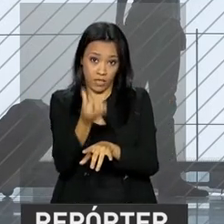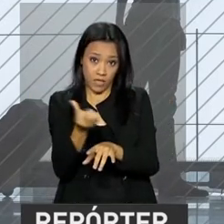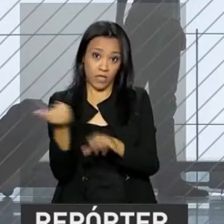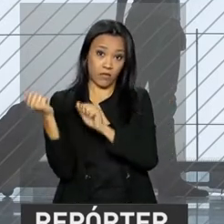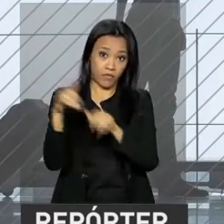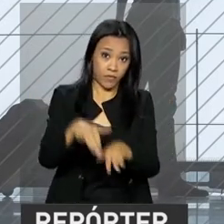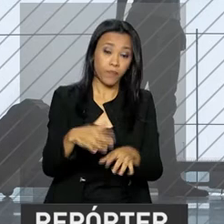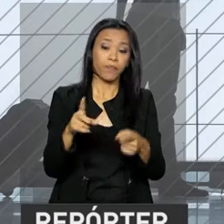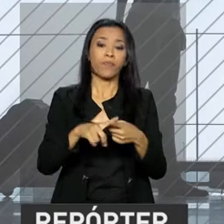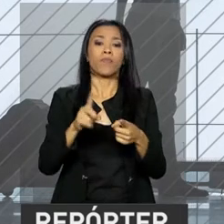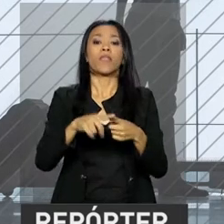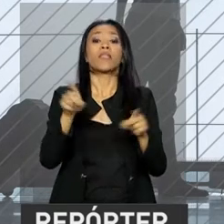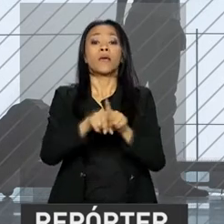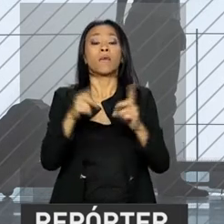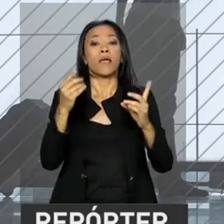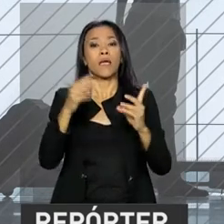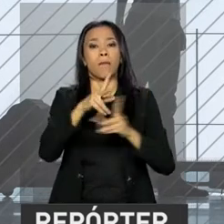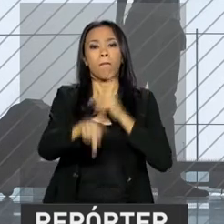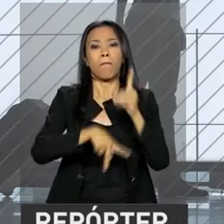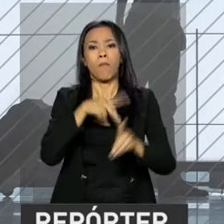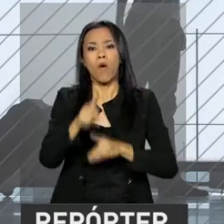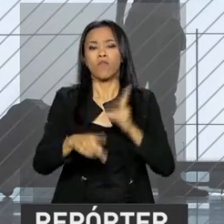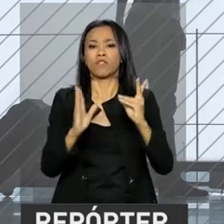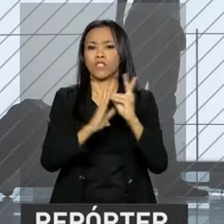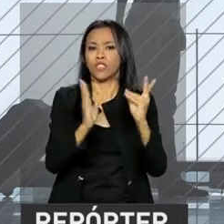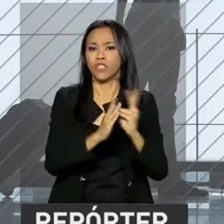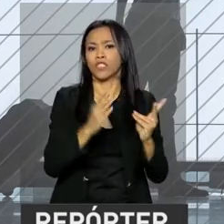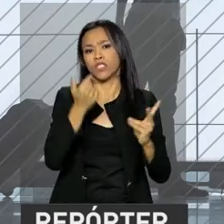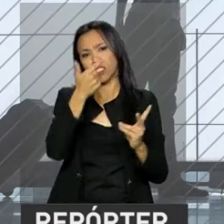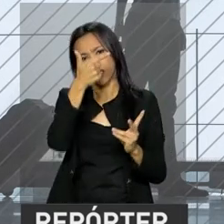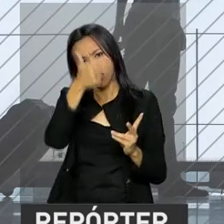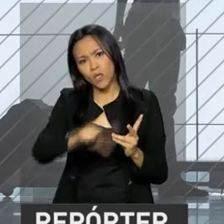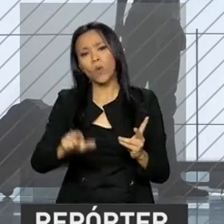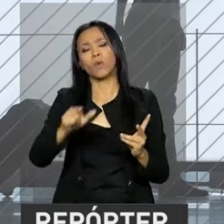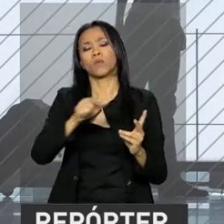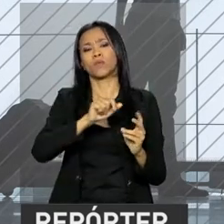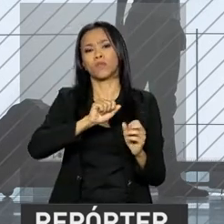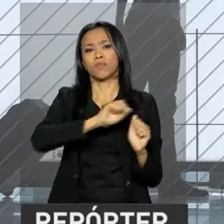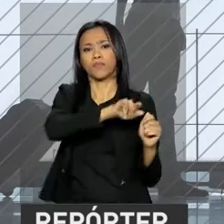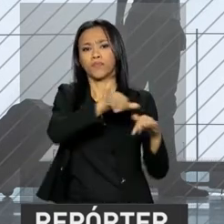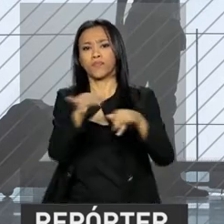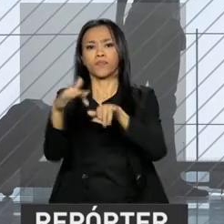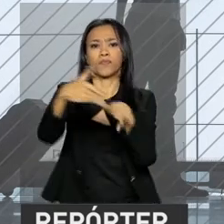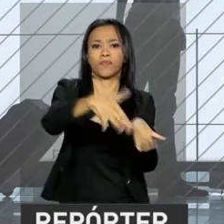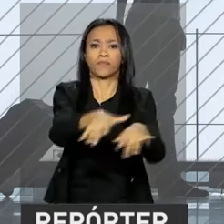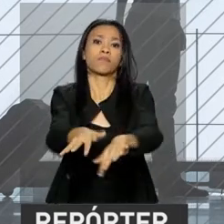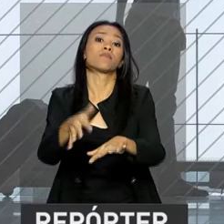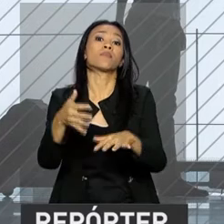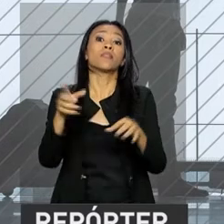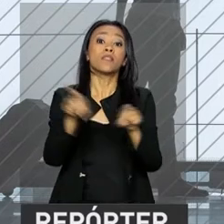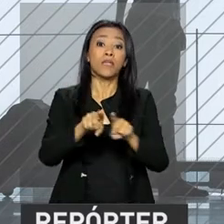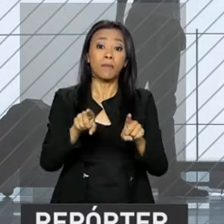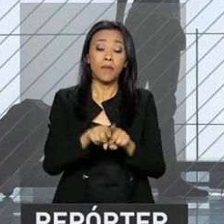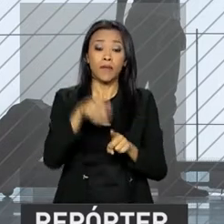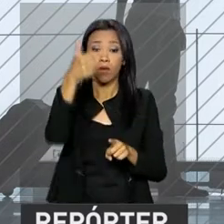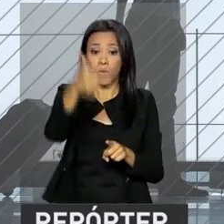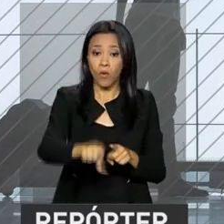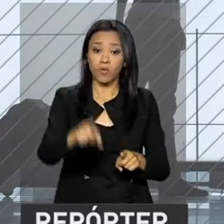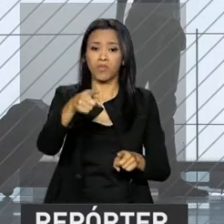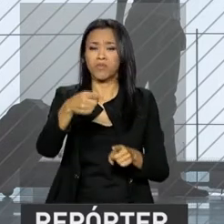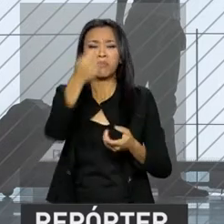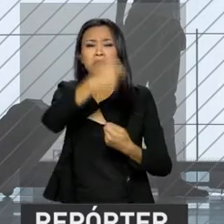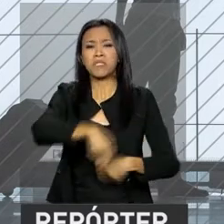livre circulação de povos indígenas e populações tradicionais em terras ocupadas pelos ancestrais deles a dispensa do serviço